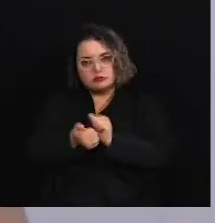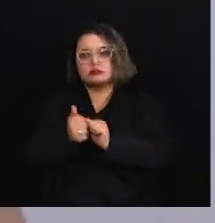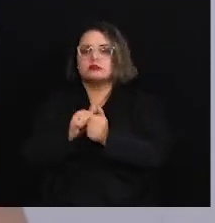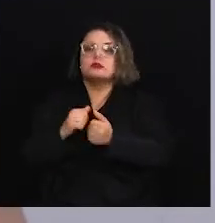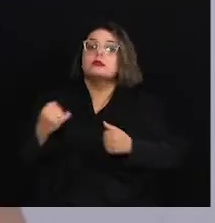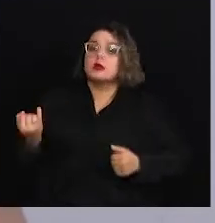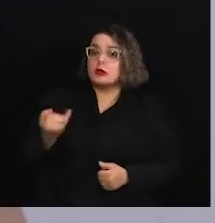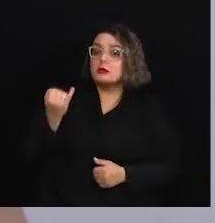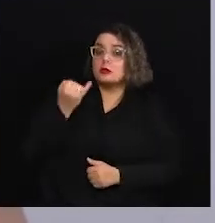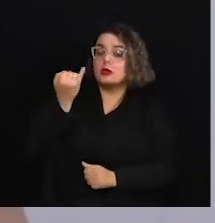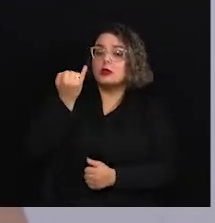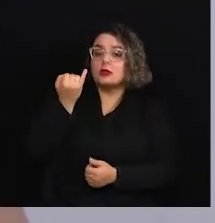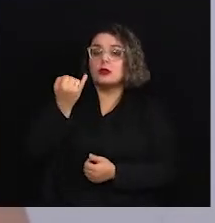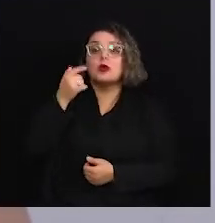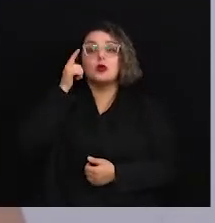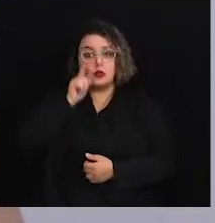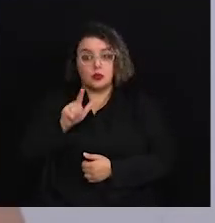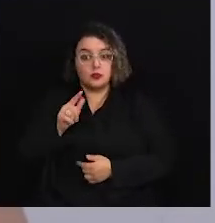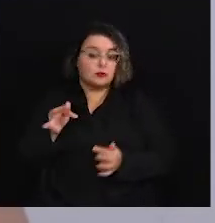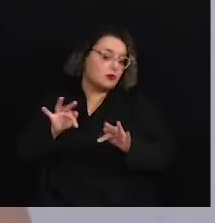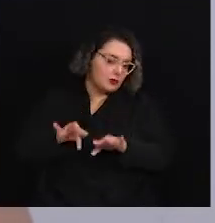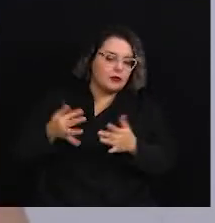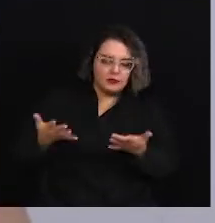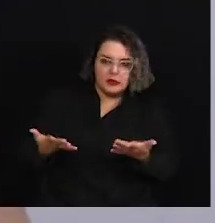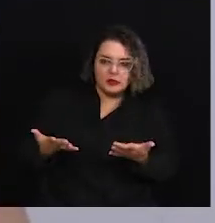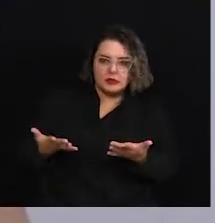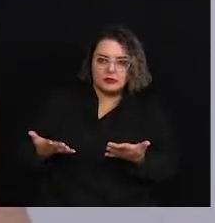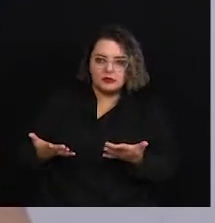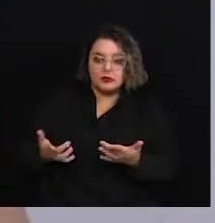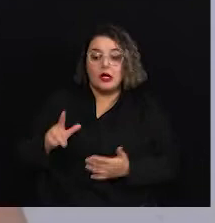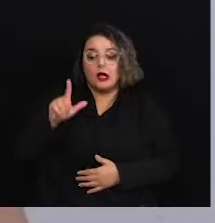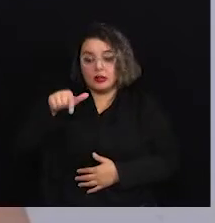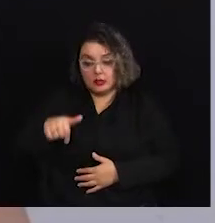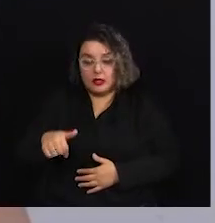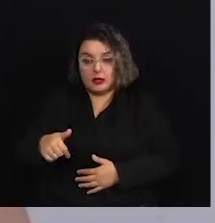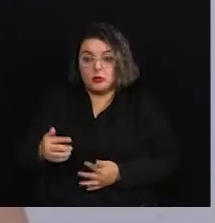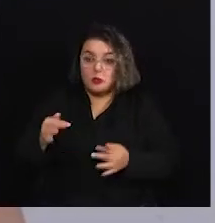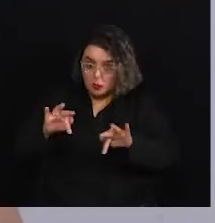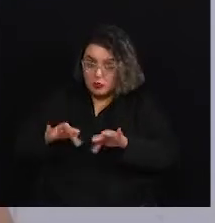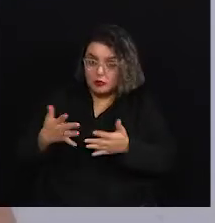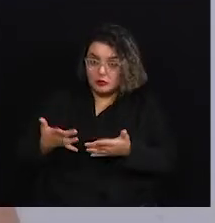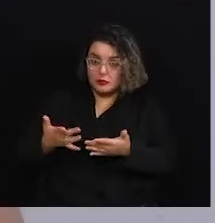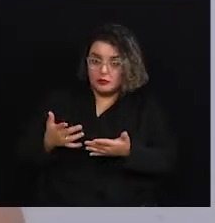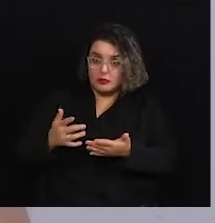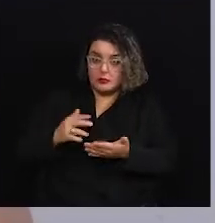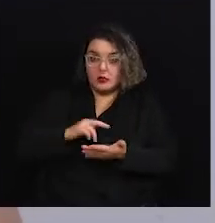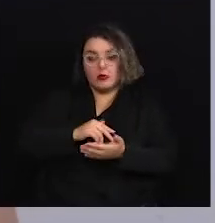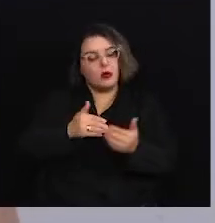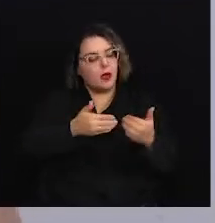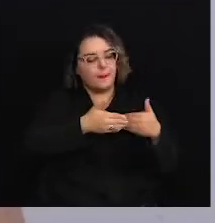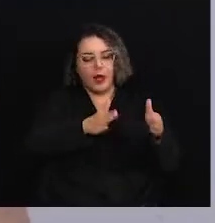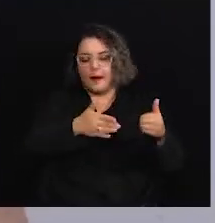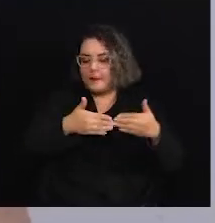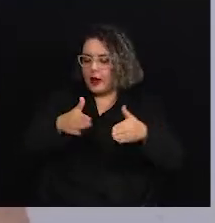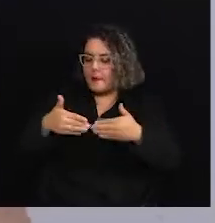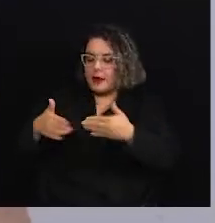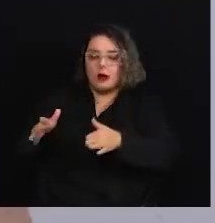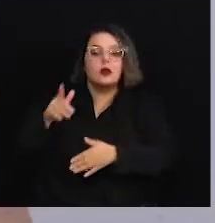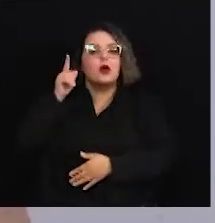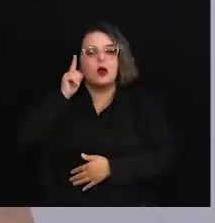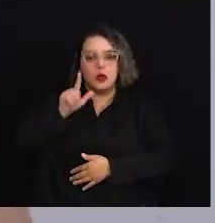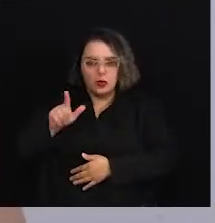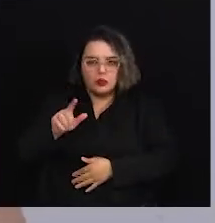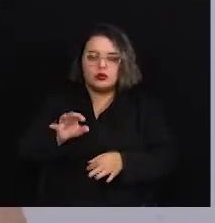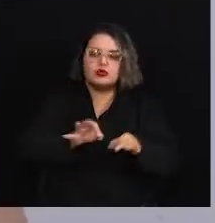adaptações importantes e a gente conseguiu ser finalista. E depois da gente ser finalista, a gente conseguiu, várias portas foram se abrindo. A gente